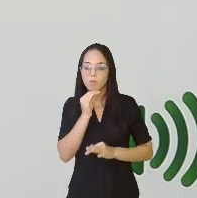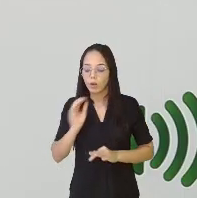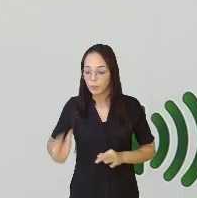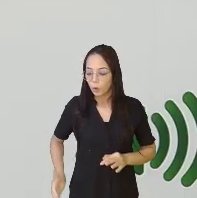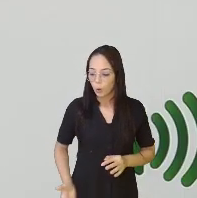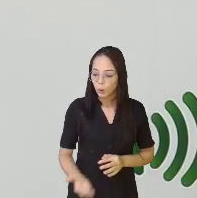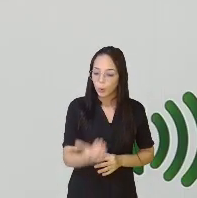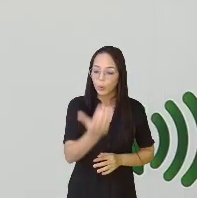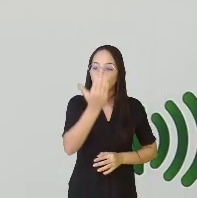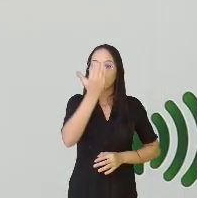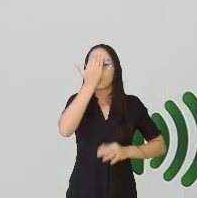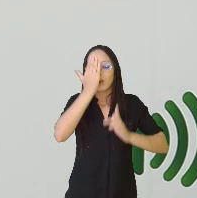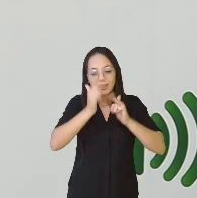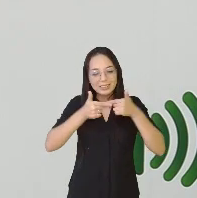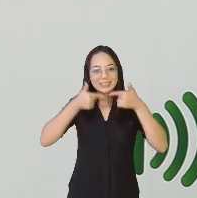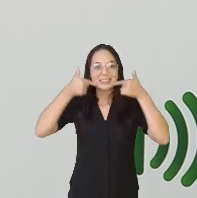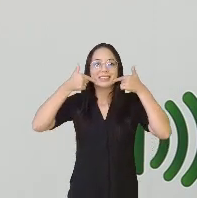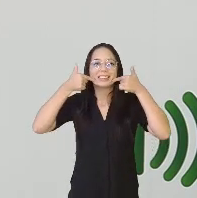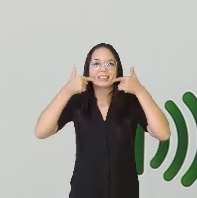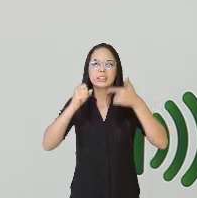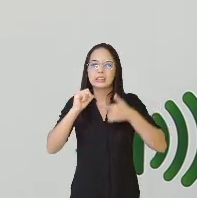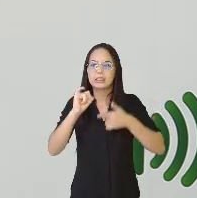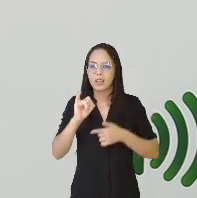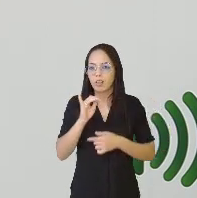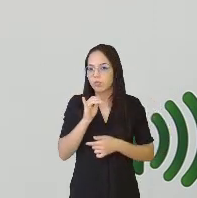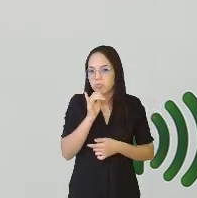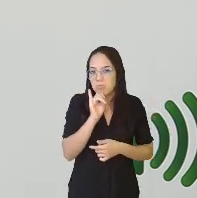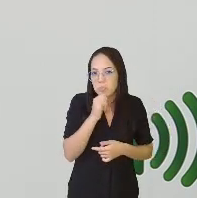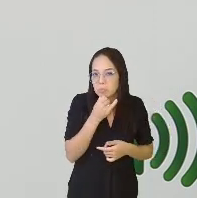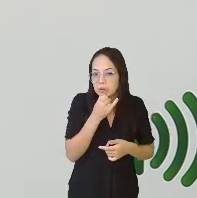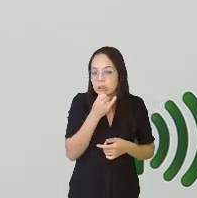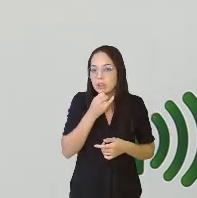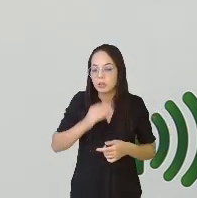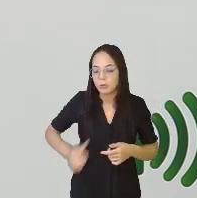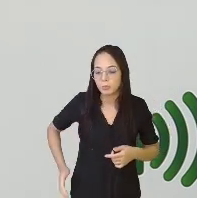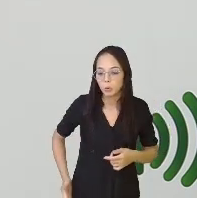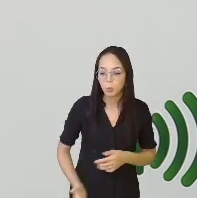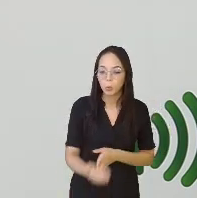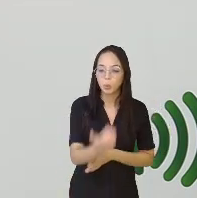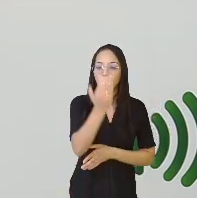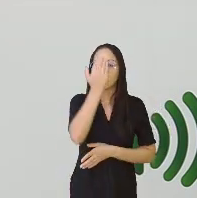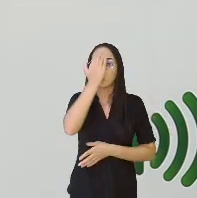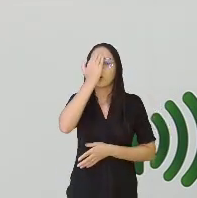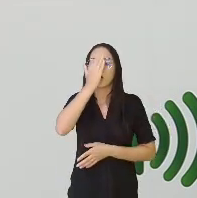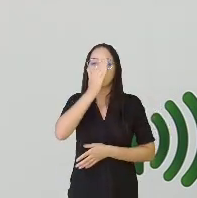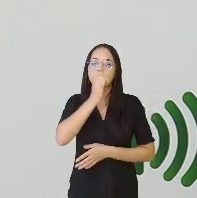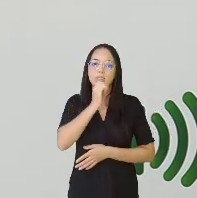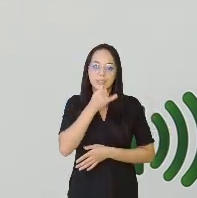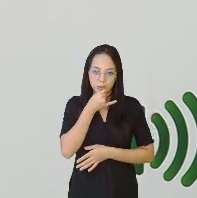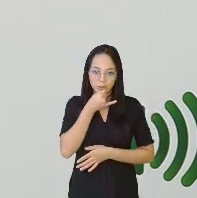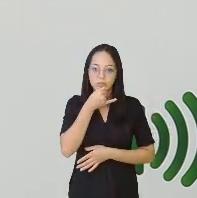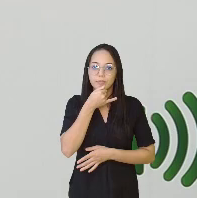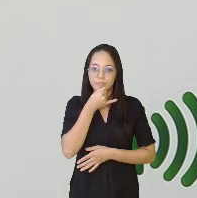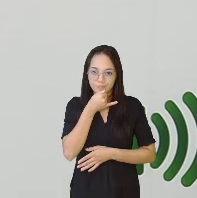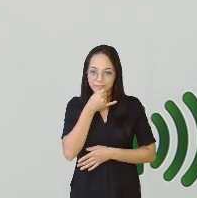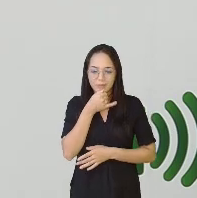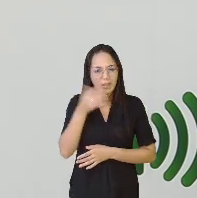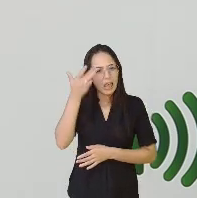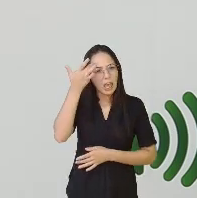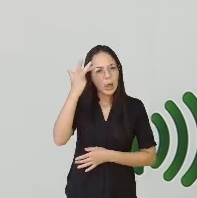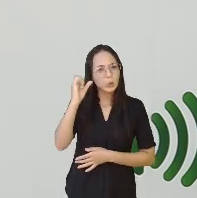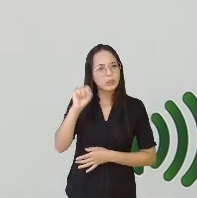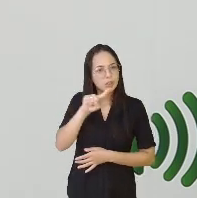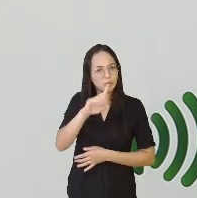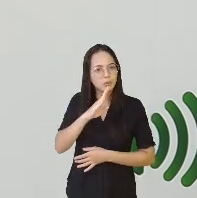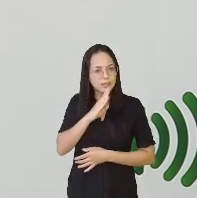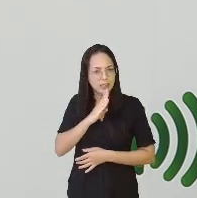máscara sorrindo. Se era uma tragédia, se era uma coisa triste, colocava a máscara que estava triste. E eu não sei se você